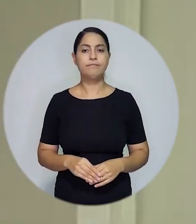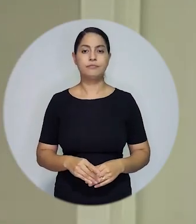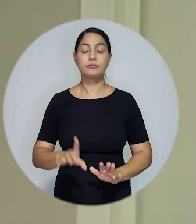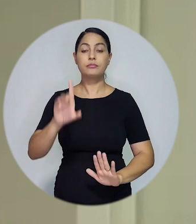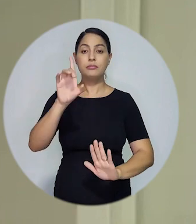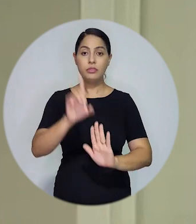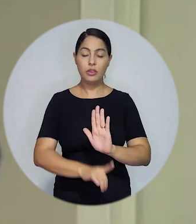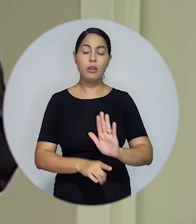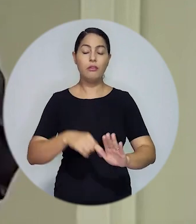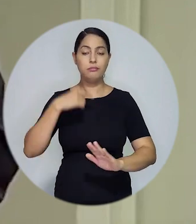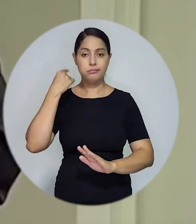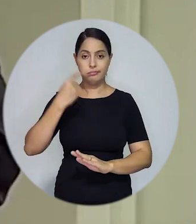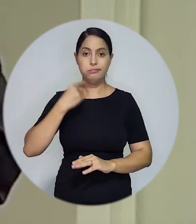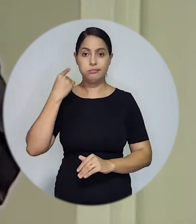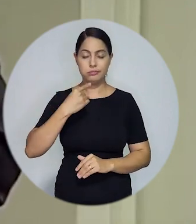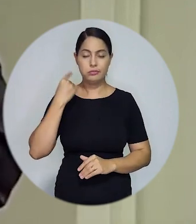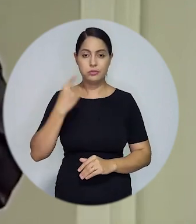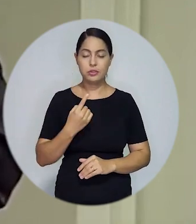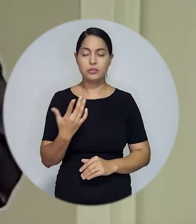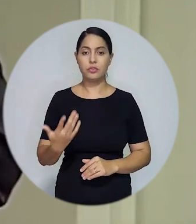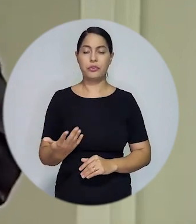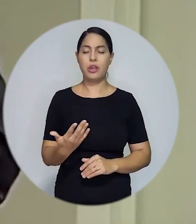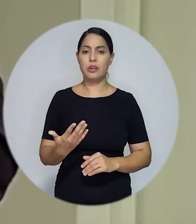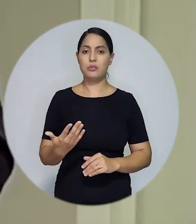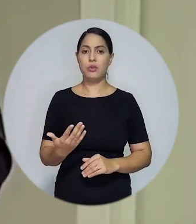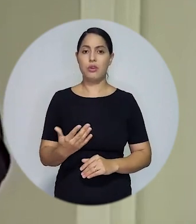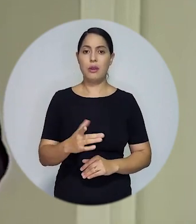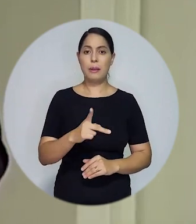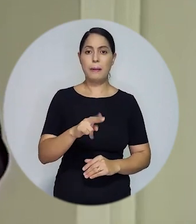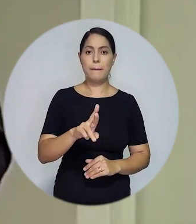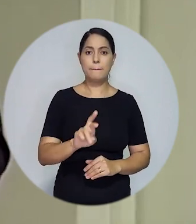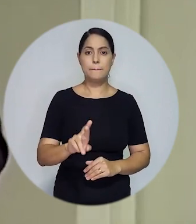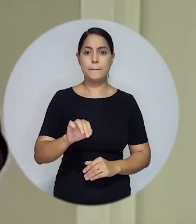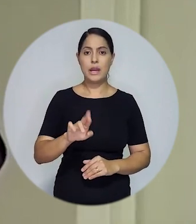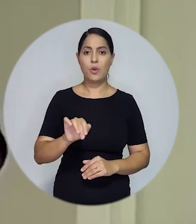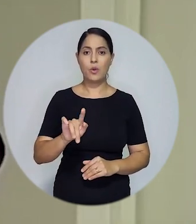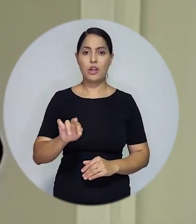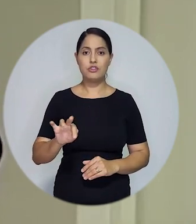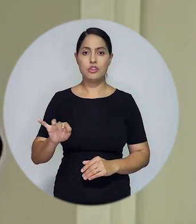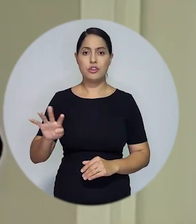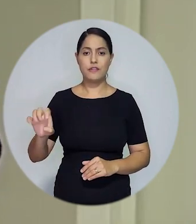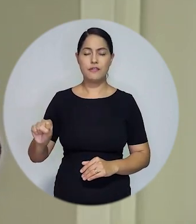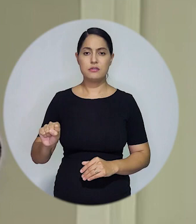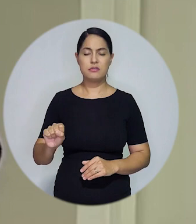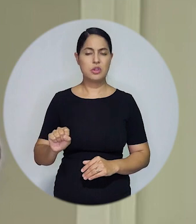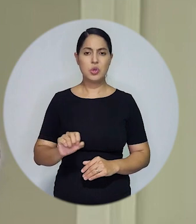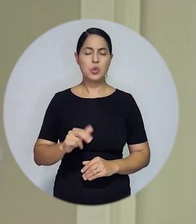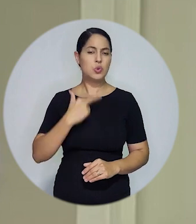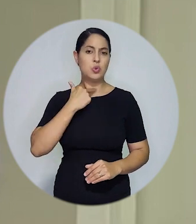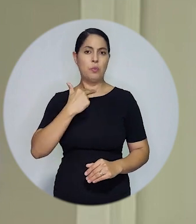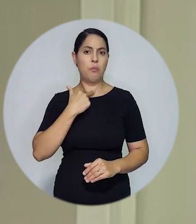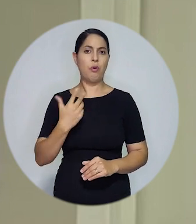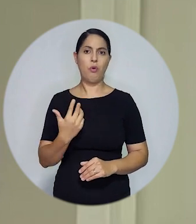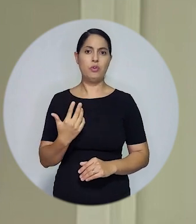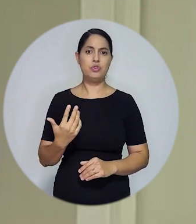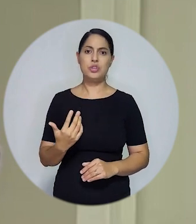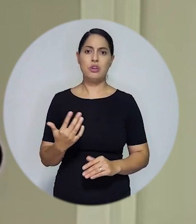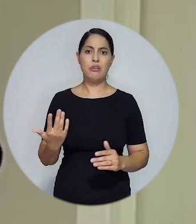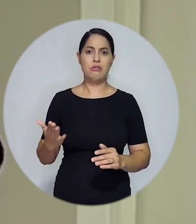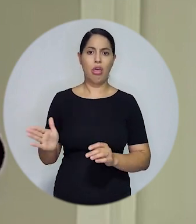Prerrogativas não pode ser mais tratada com amadorismo.